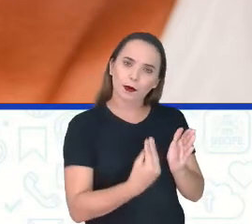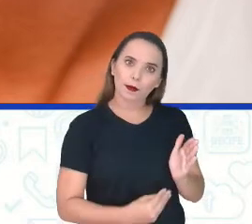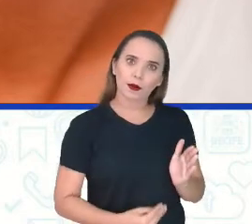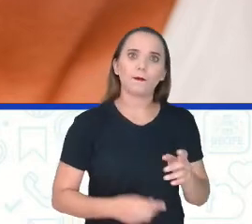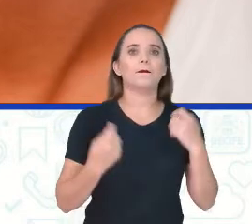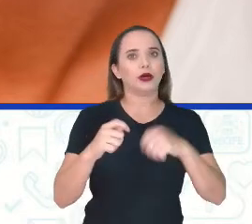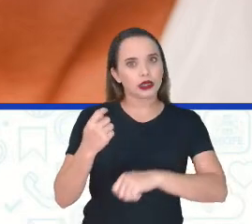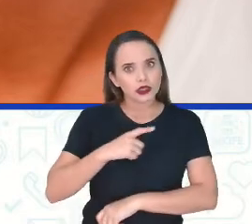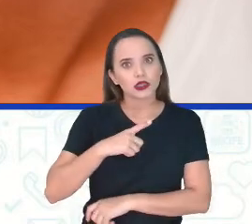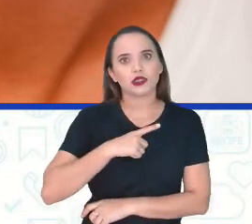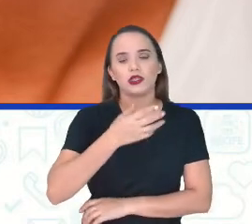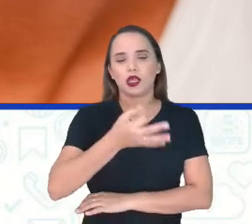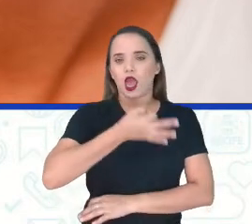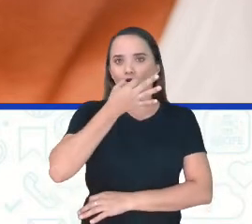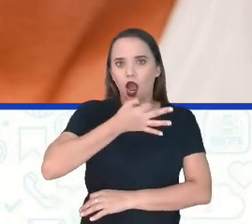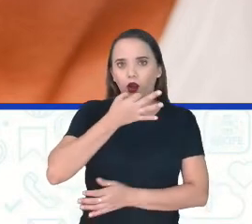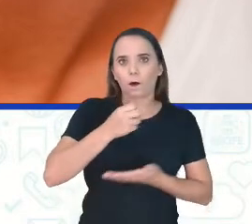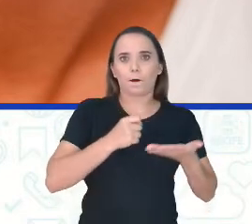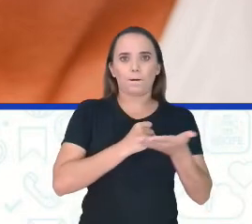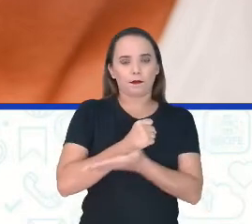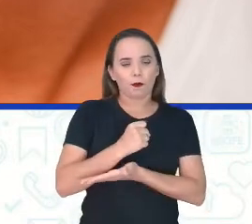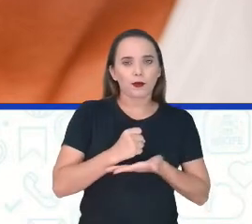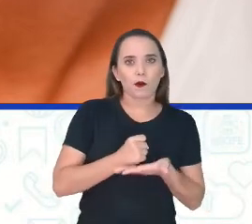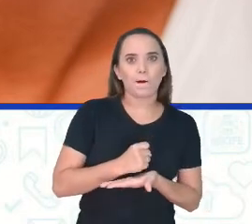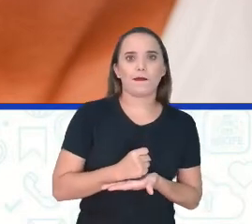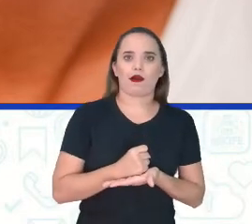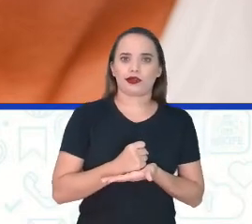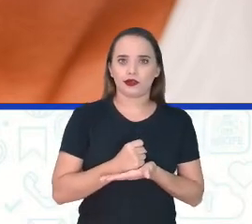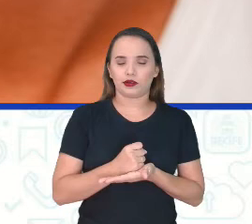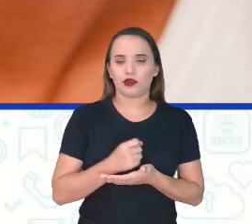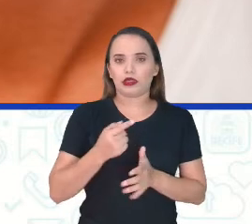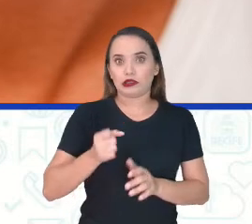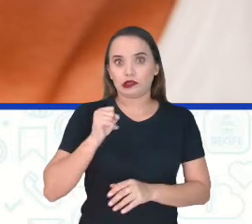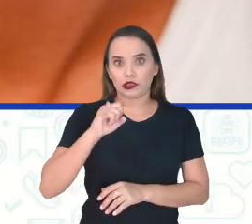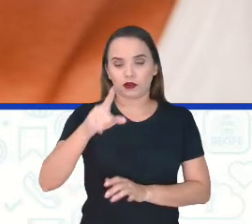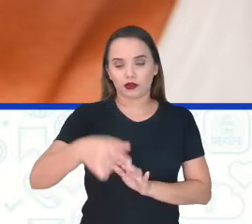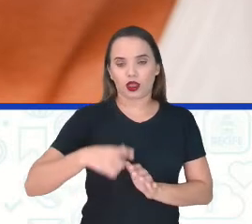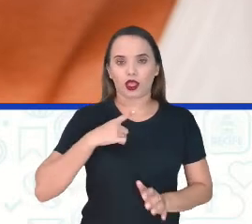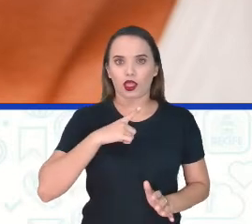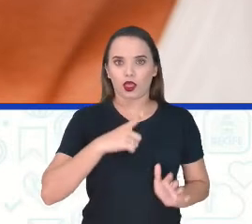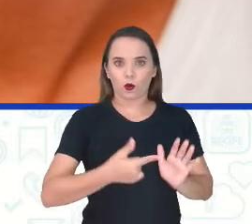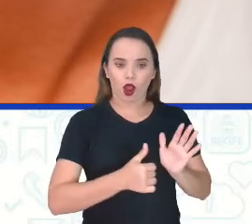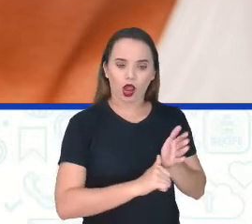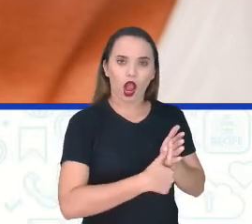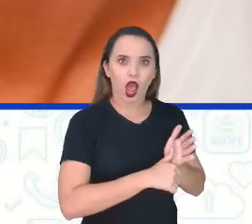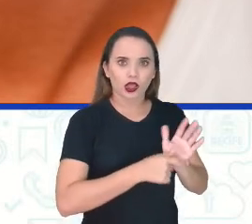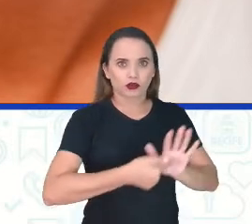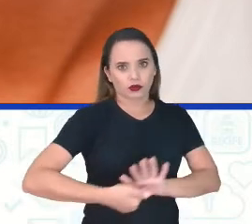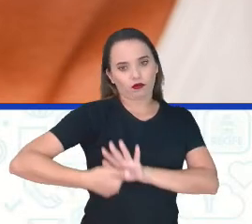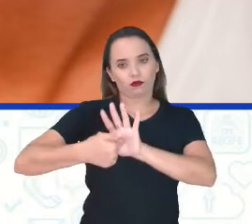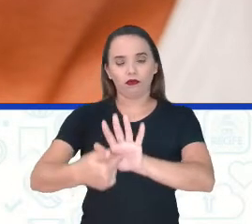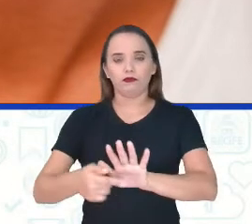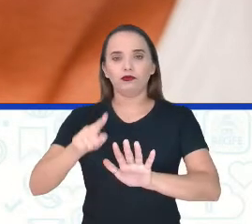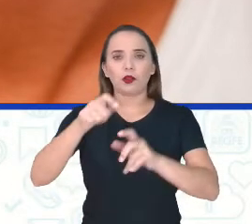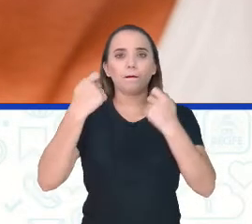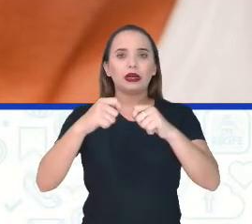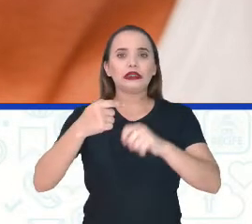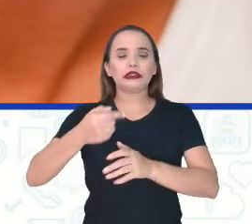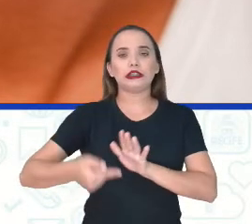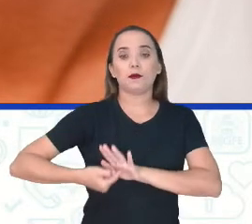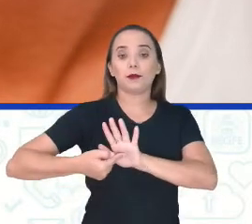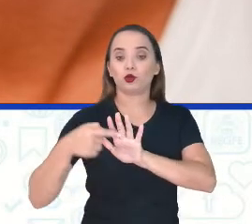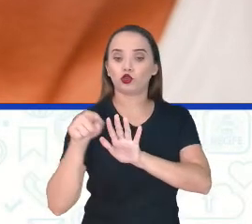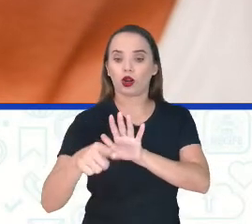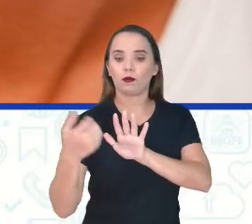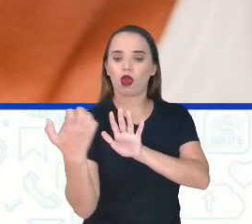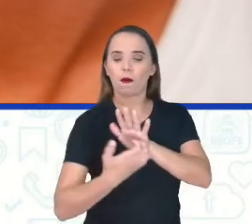ter argumentos, né? Uma carta de apresentação, por exemplo, você precisa convencer o empregador de te contratar. Então,